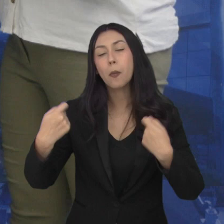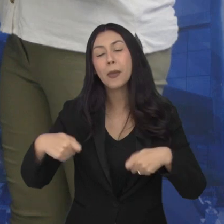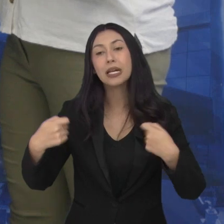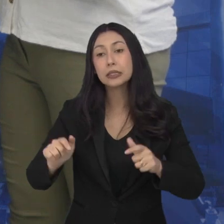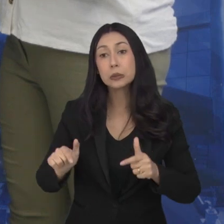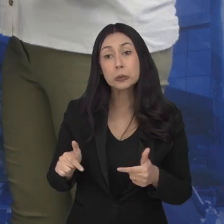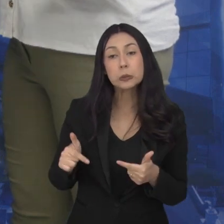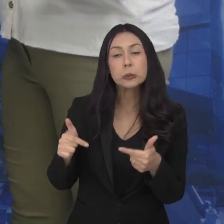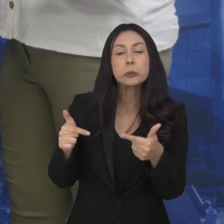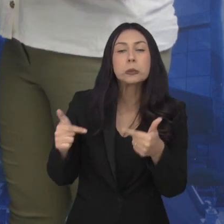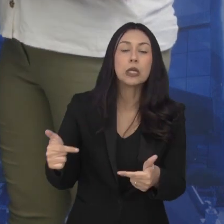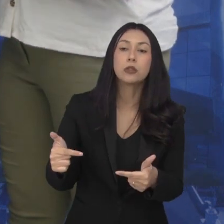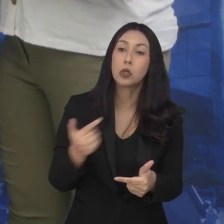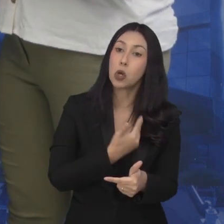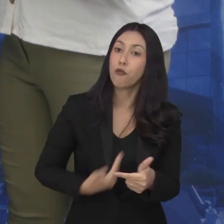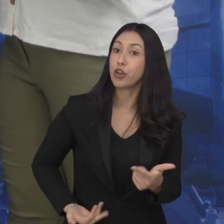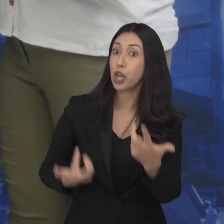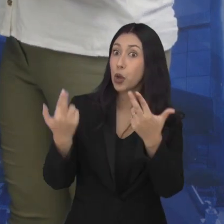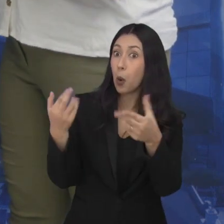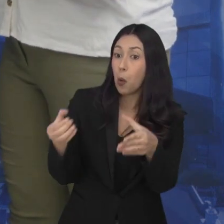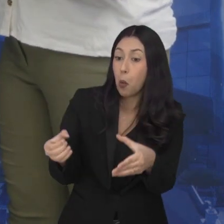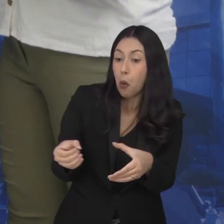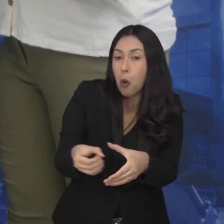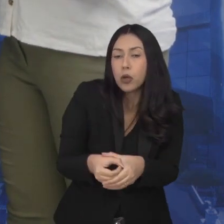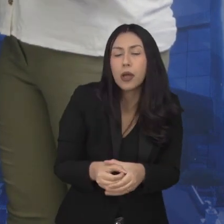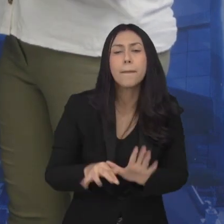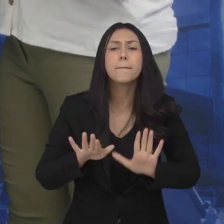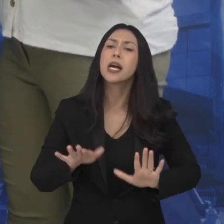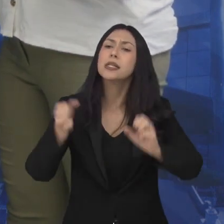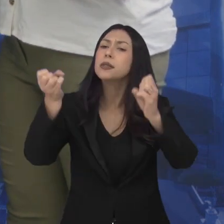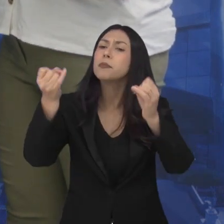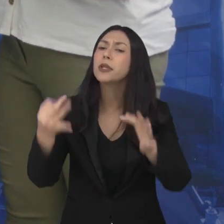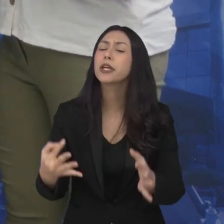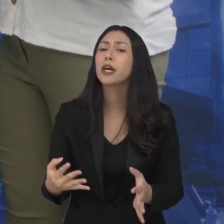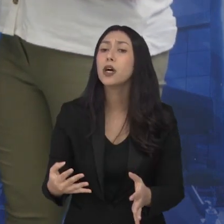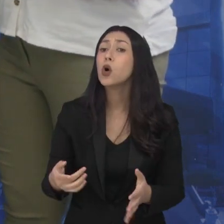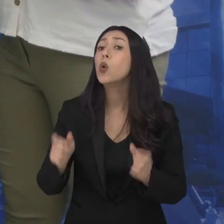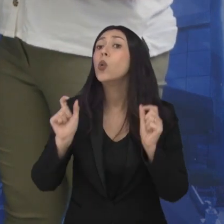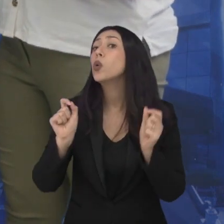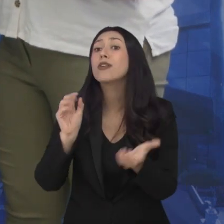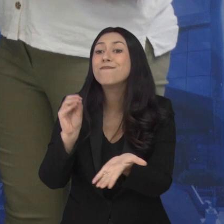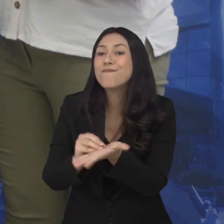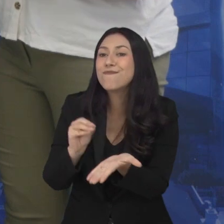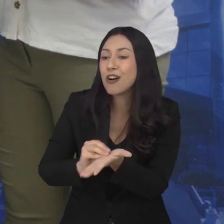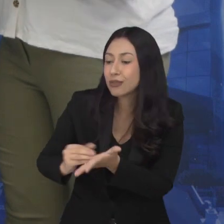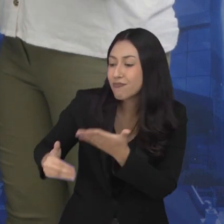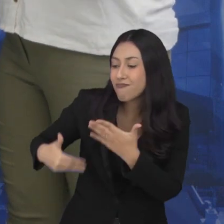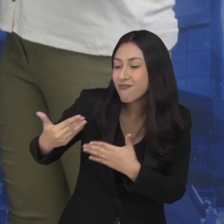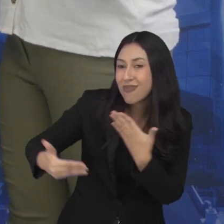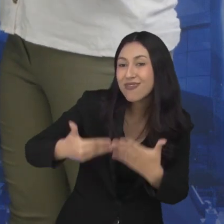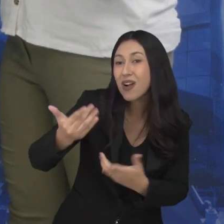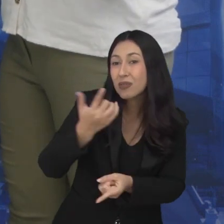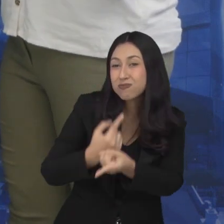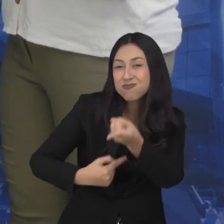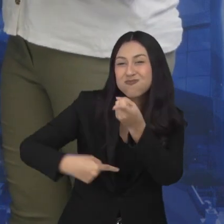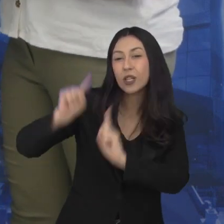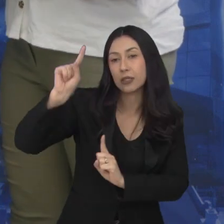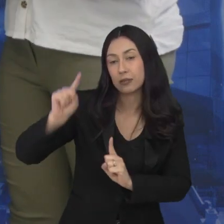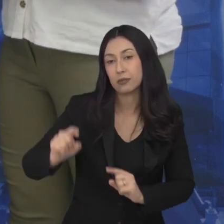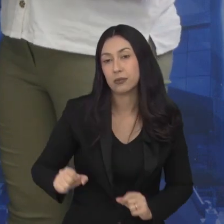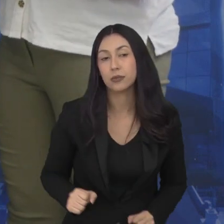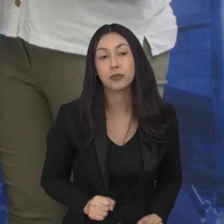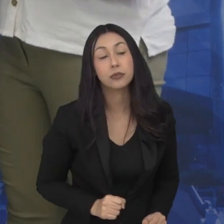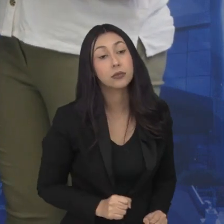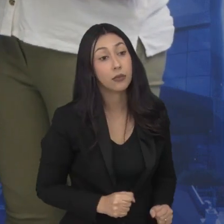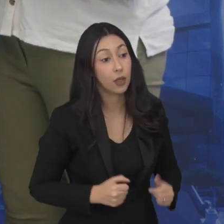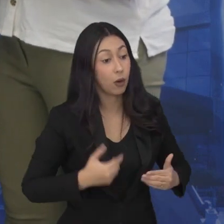públicas como a lei de cotas, né? Explica um pouquinho desse caminho que a gente ainda tem que percorrer, que é longo até a gente chegar num momento de reparação